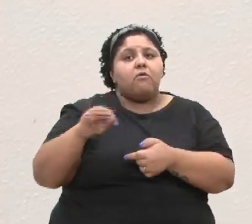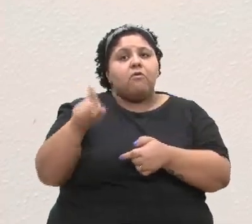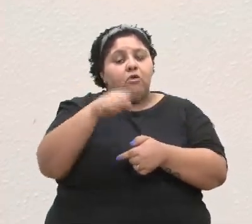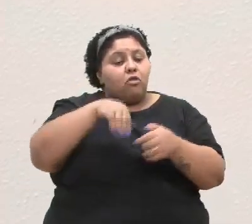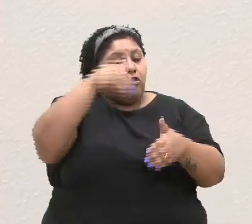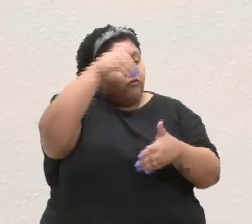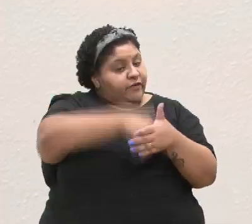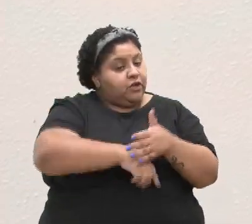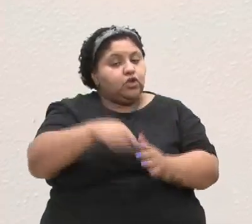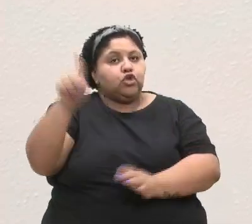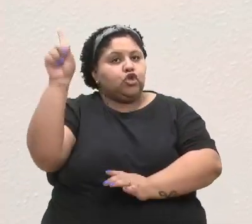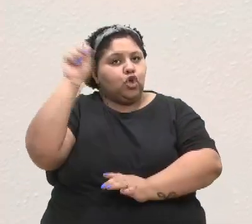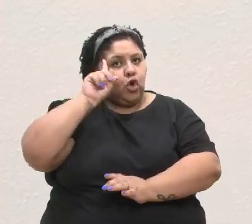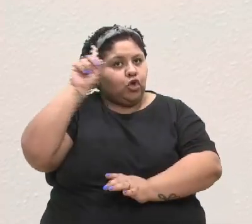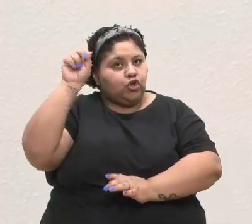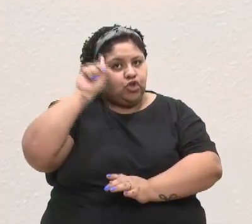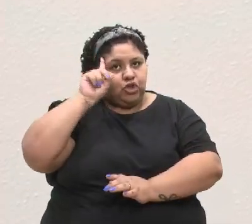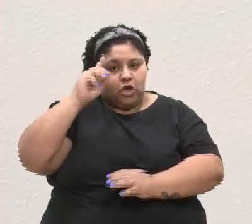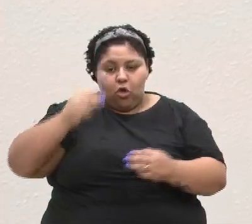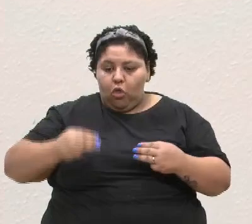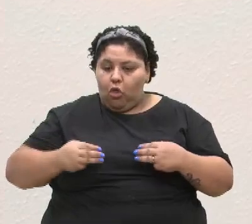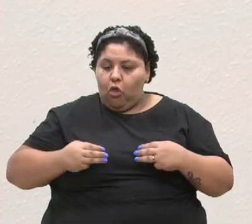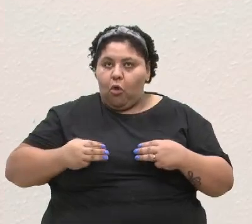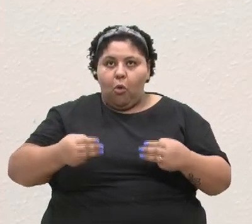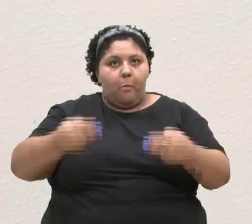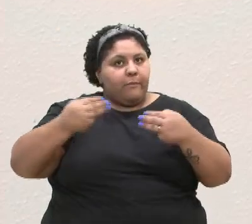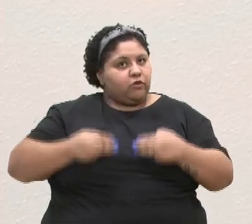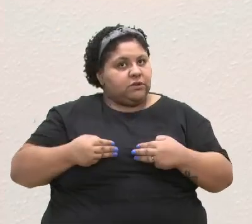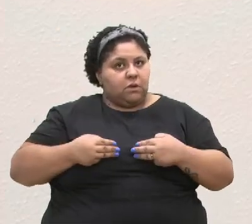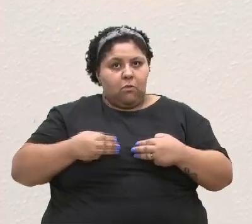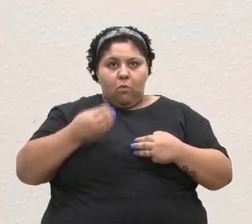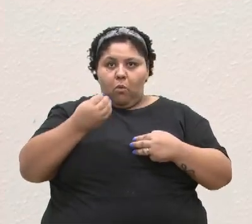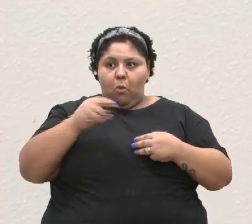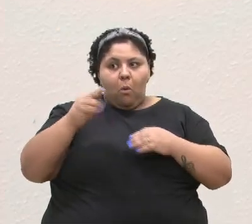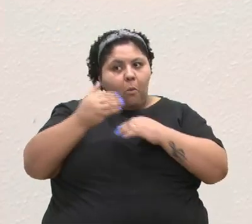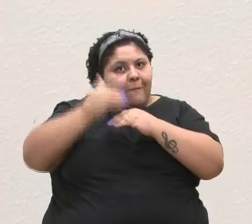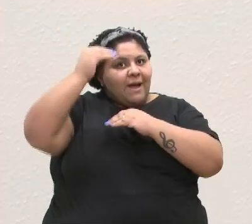todos os dias, uma moção. Ou mais.